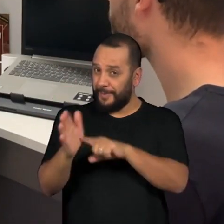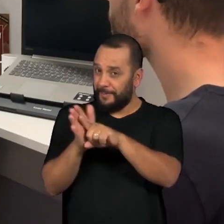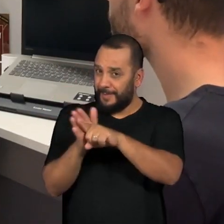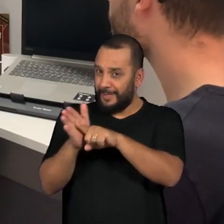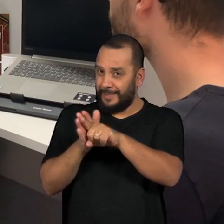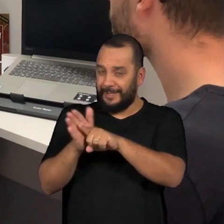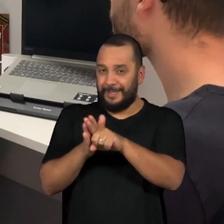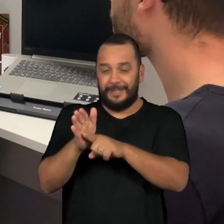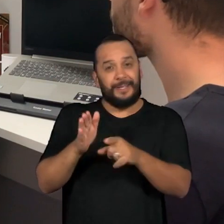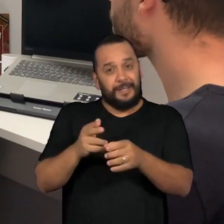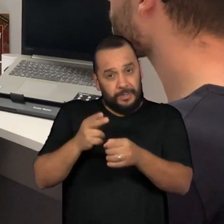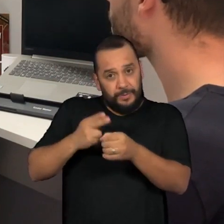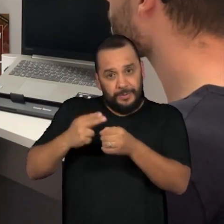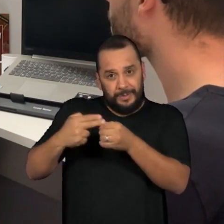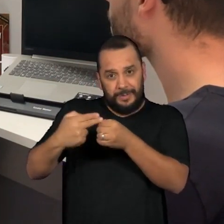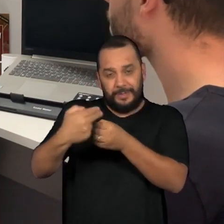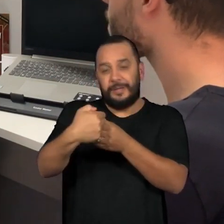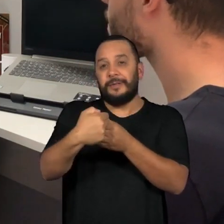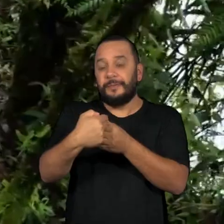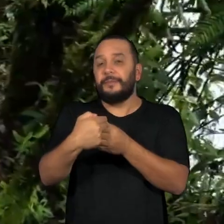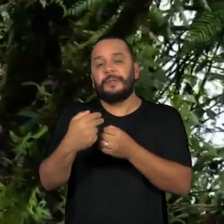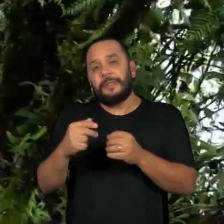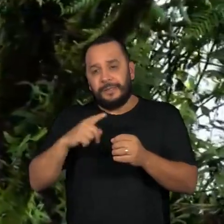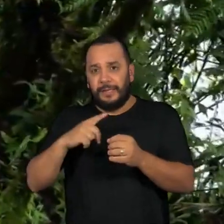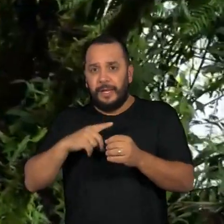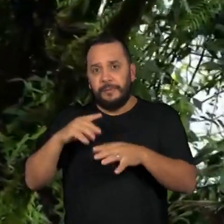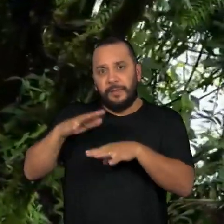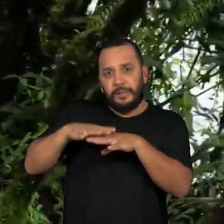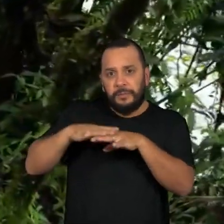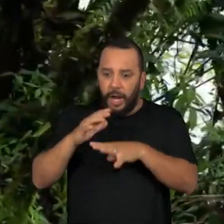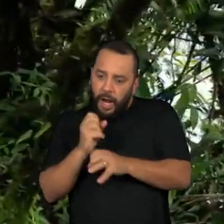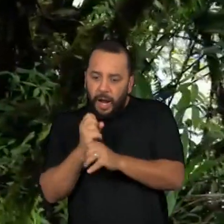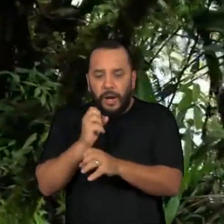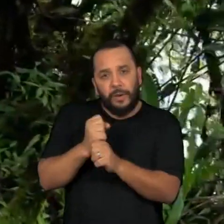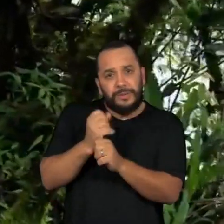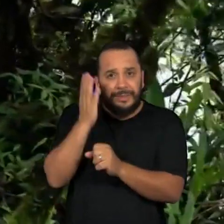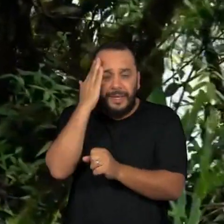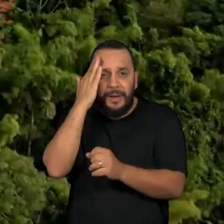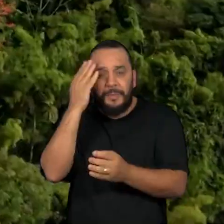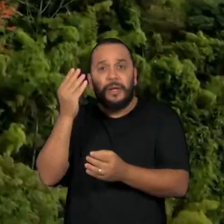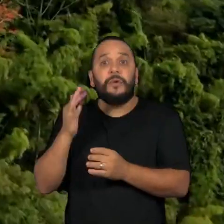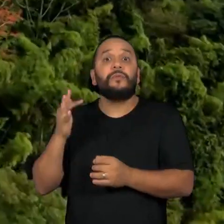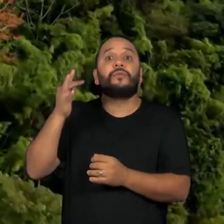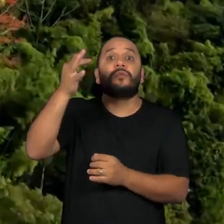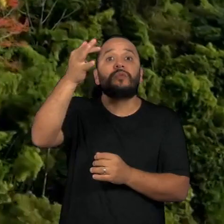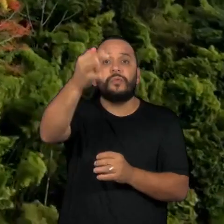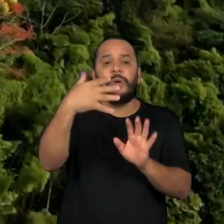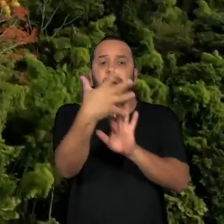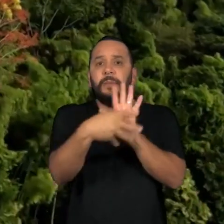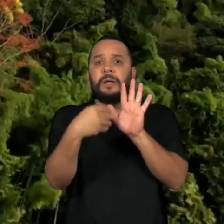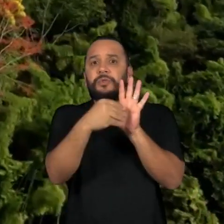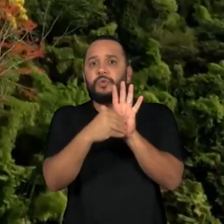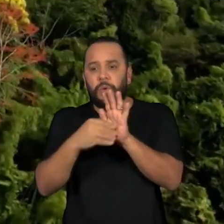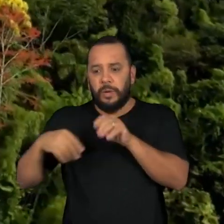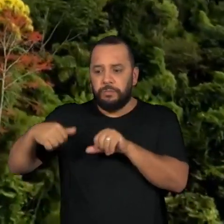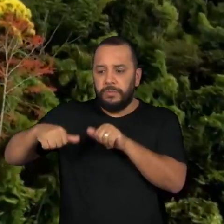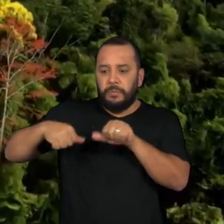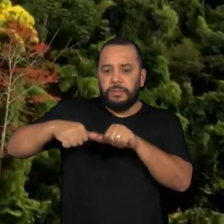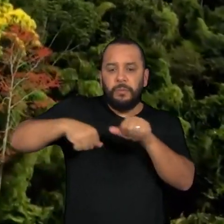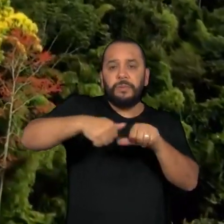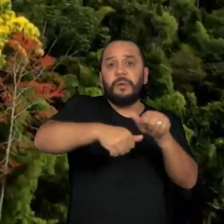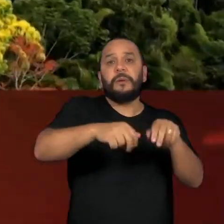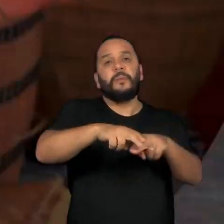Pesquisadores da Unicamp criam cálculos matemáticos capazes de prever as transformações na Amazônia a partir das